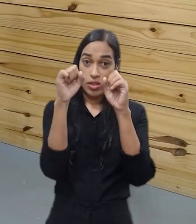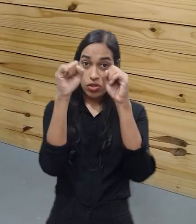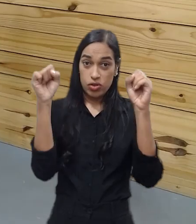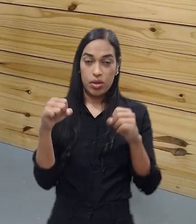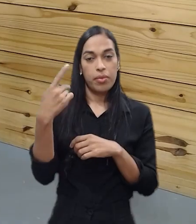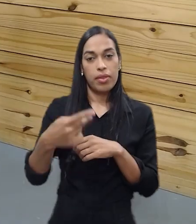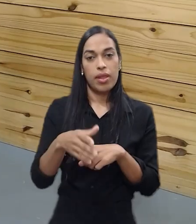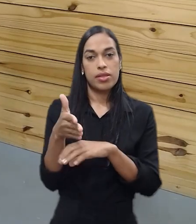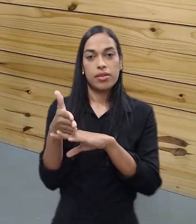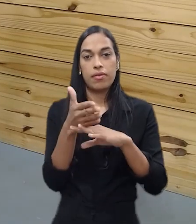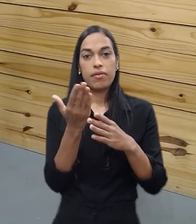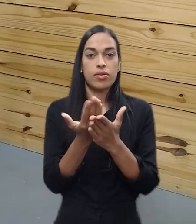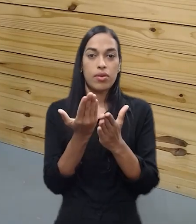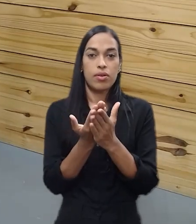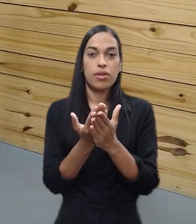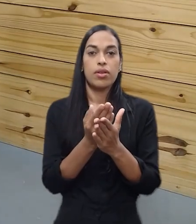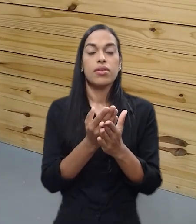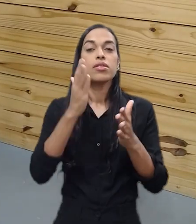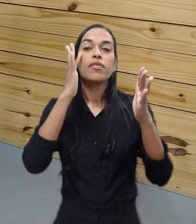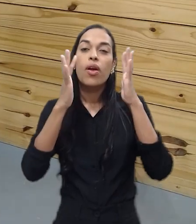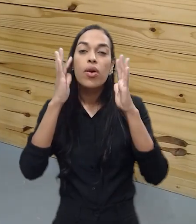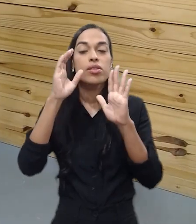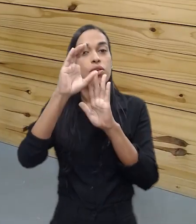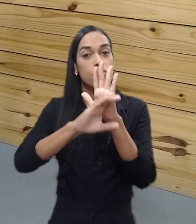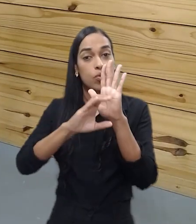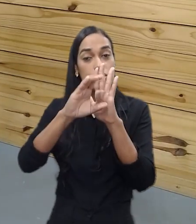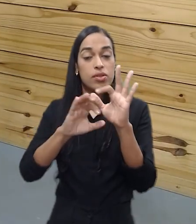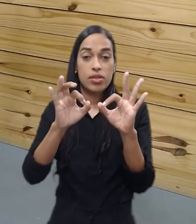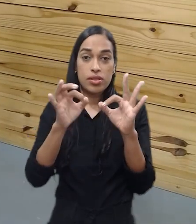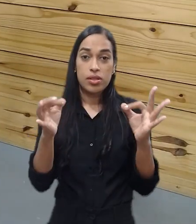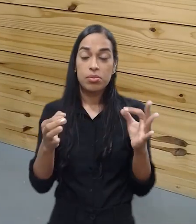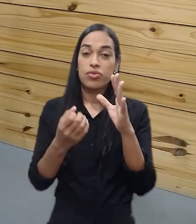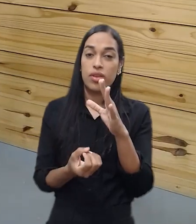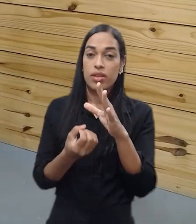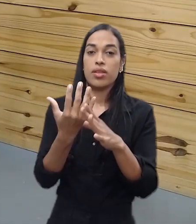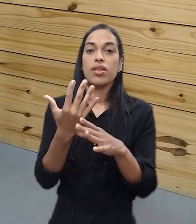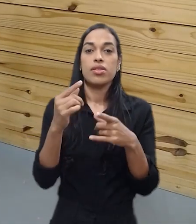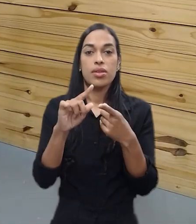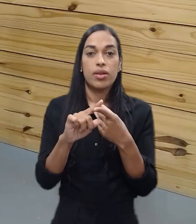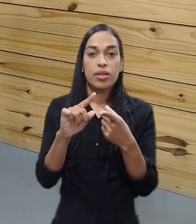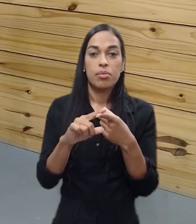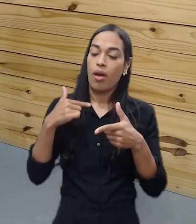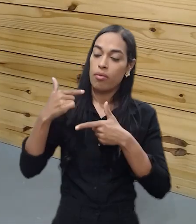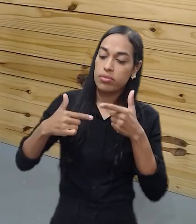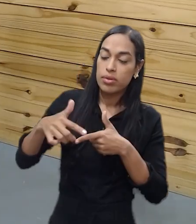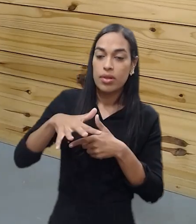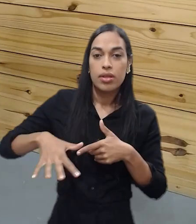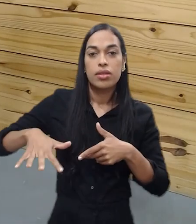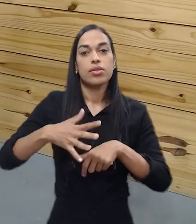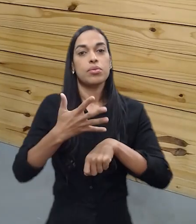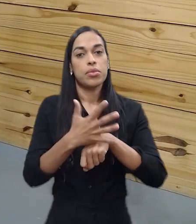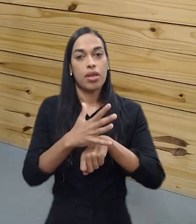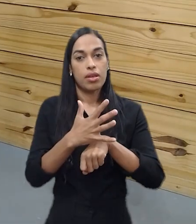Nesta videoaula, você vai conhecer desde os conceitos básicos de criação até as operações